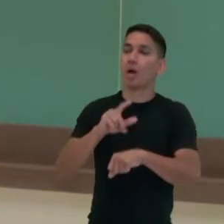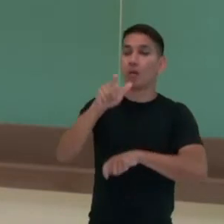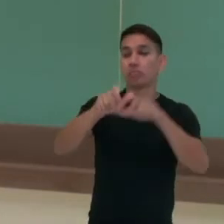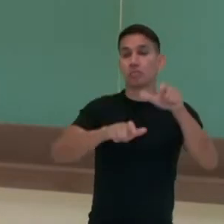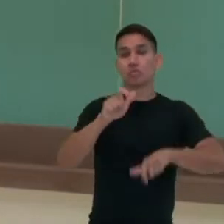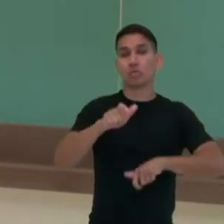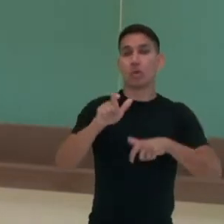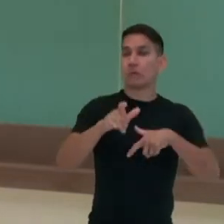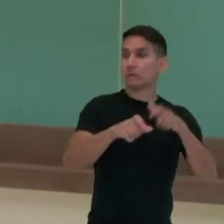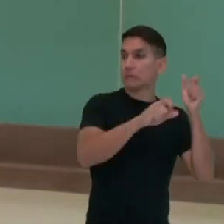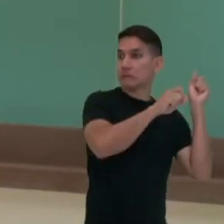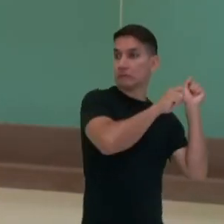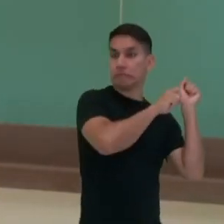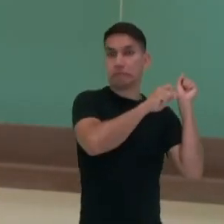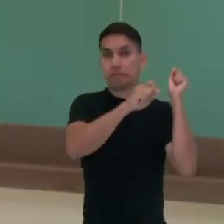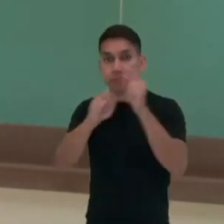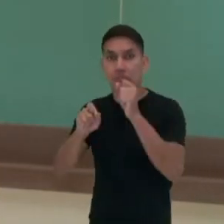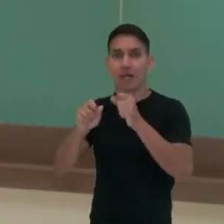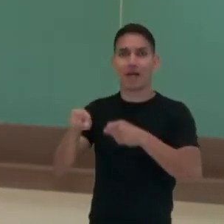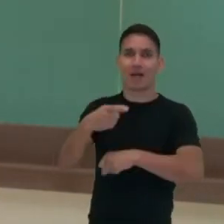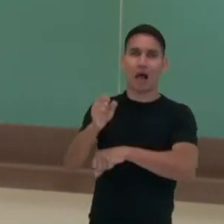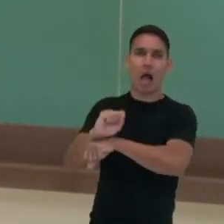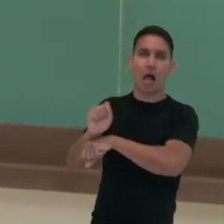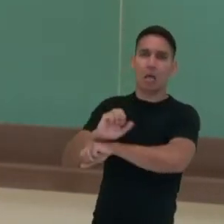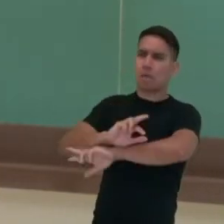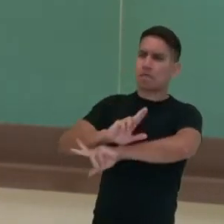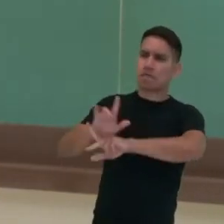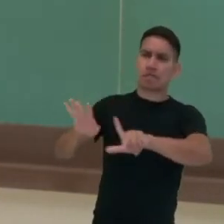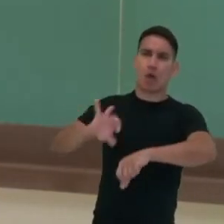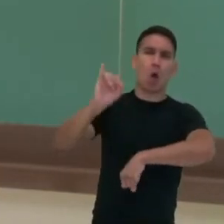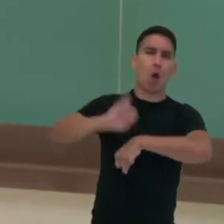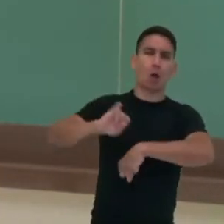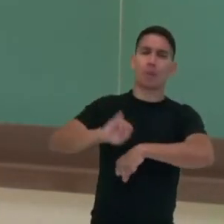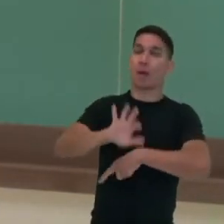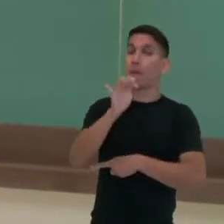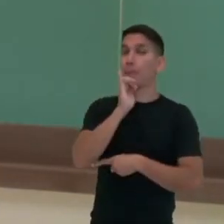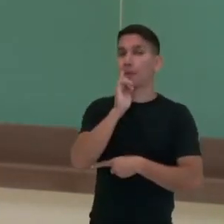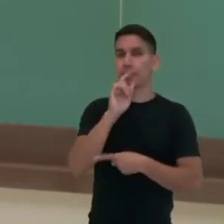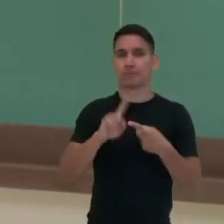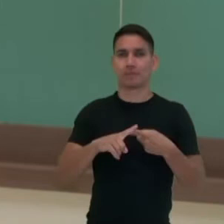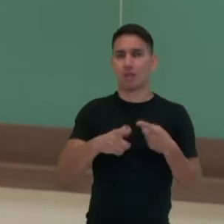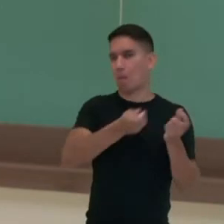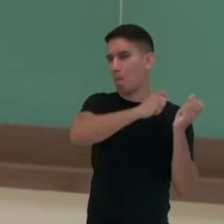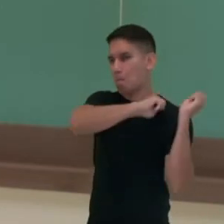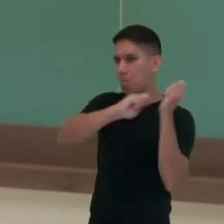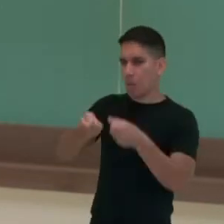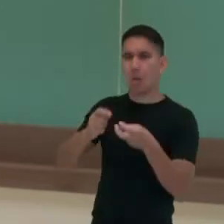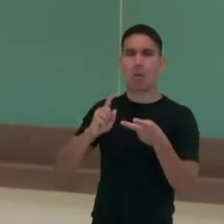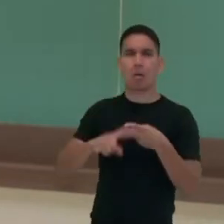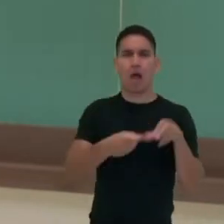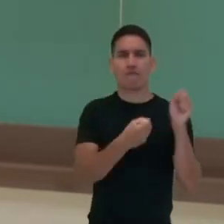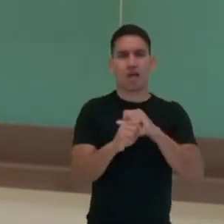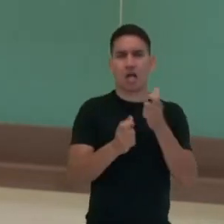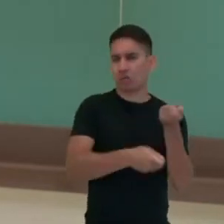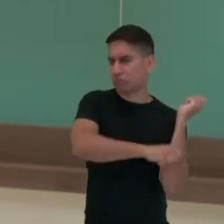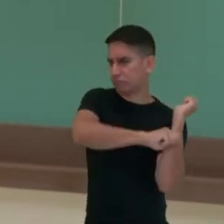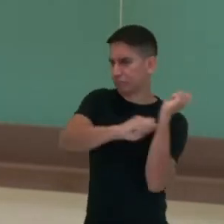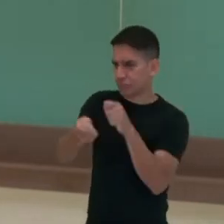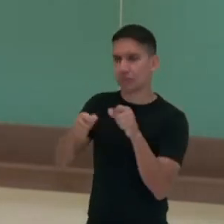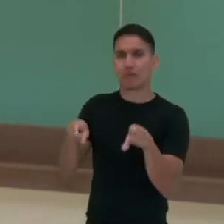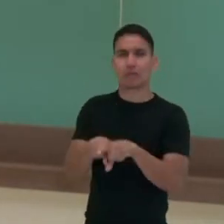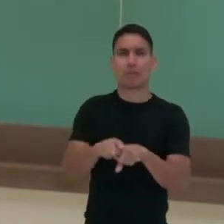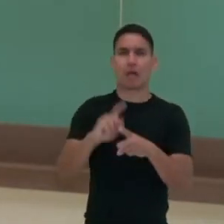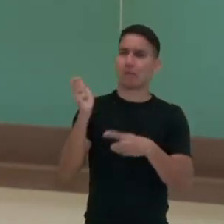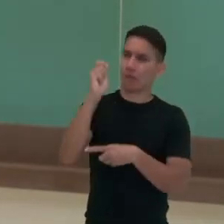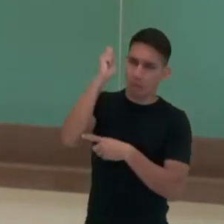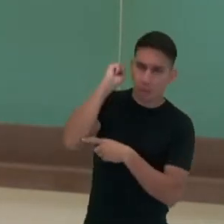o automóvel com todo tipo de objeto, por exemplo, porretes, vassouras, bodoque,